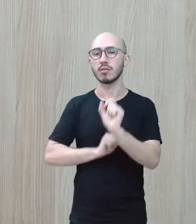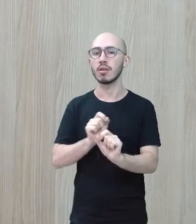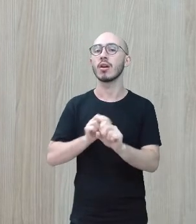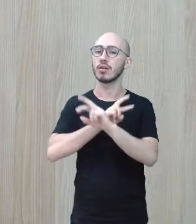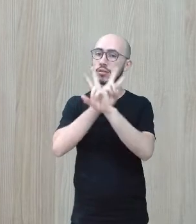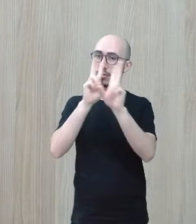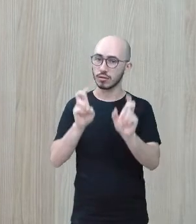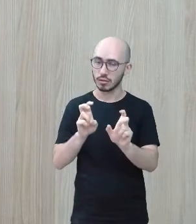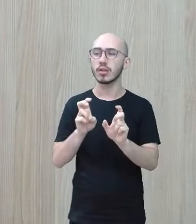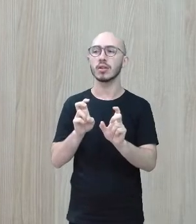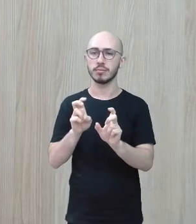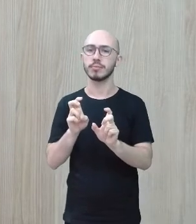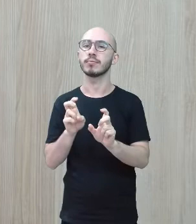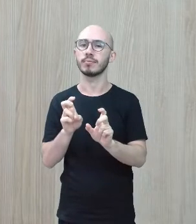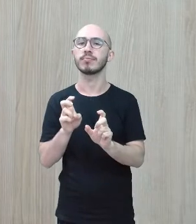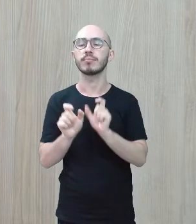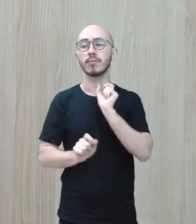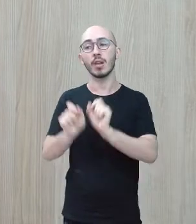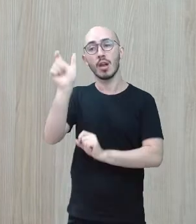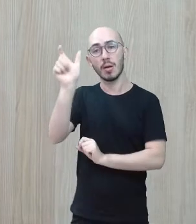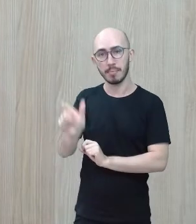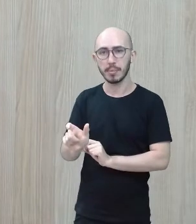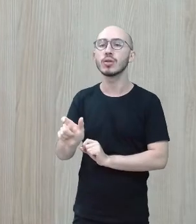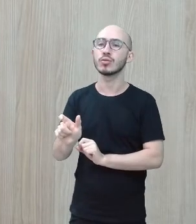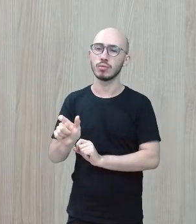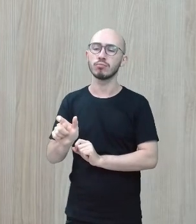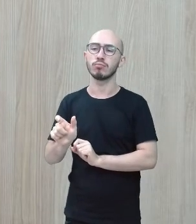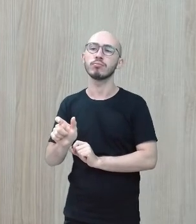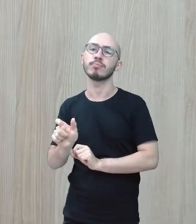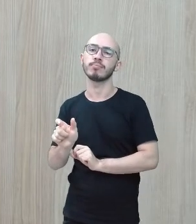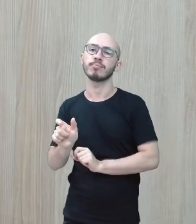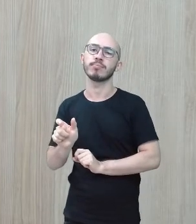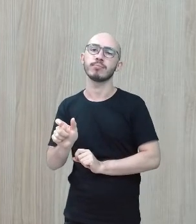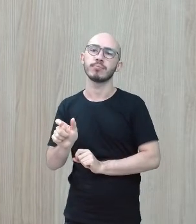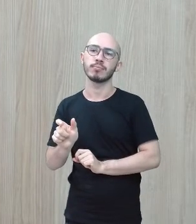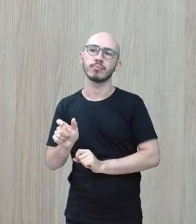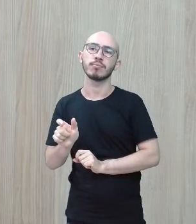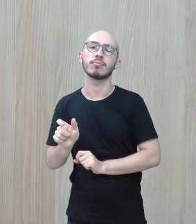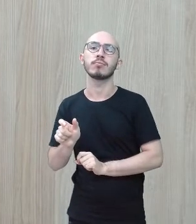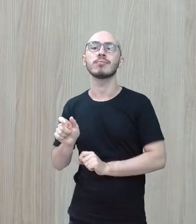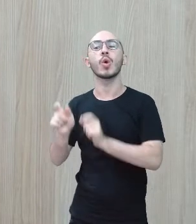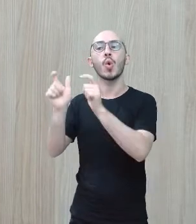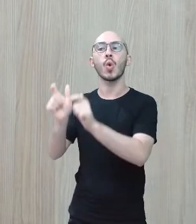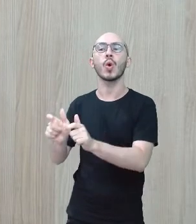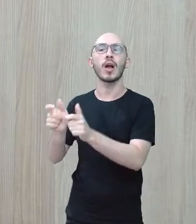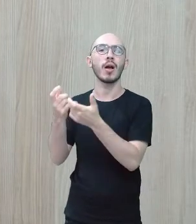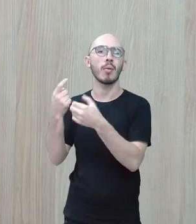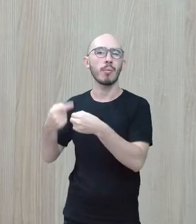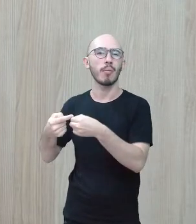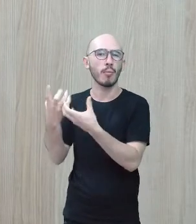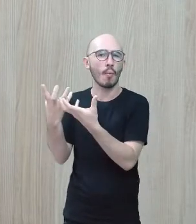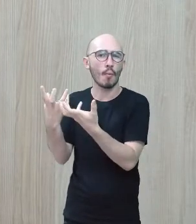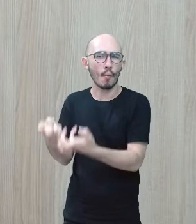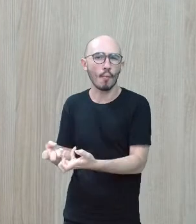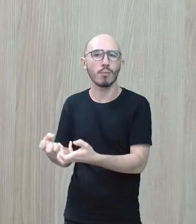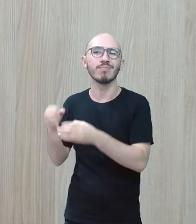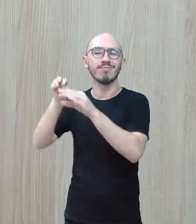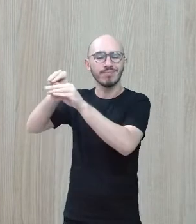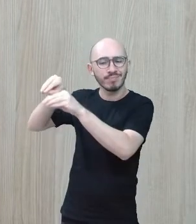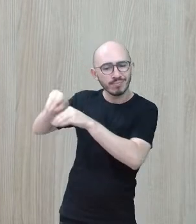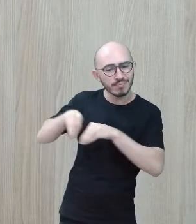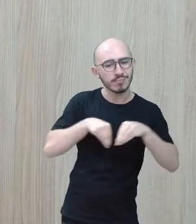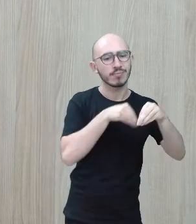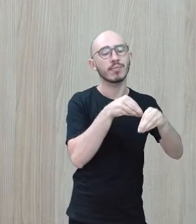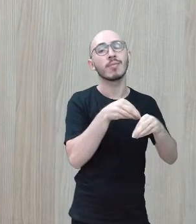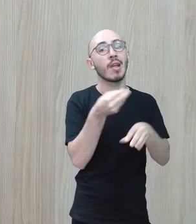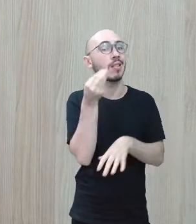questão do imigrante, né, da pessoa que sai, especialmente do sertão nordestino, para procurar uma situação de